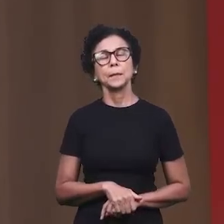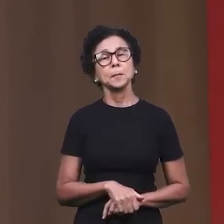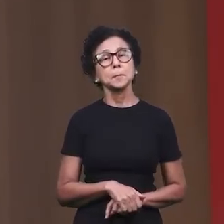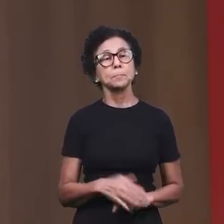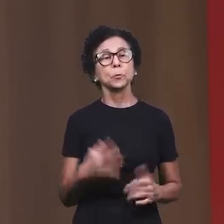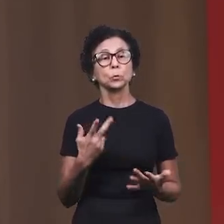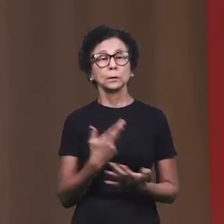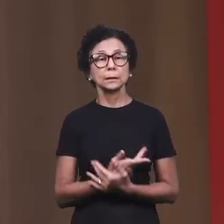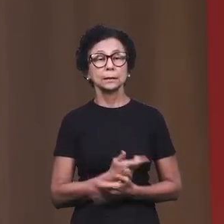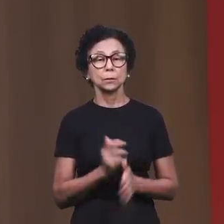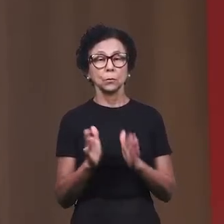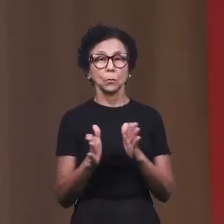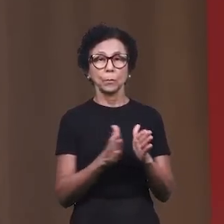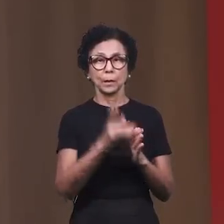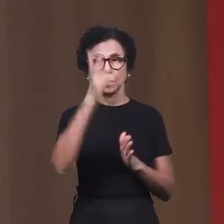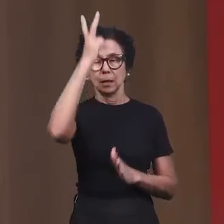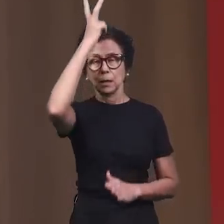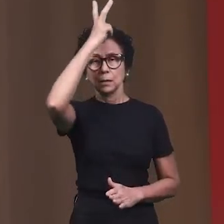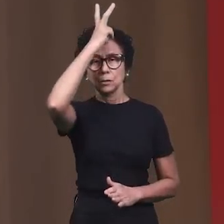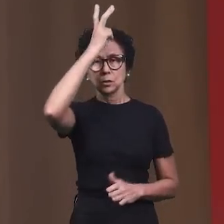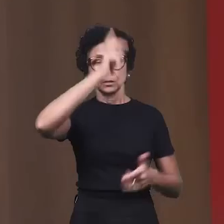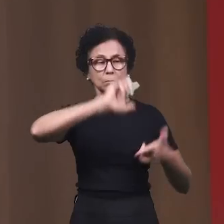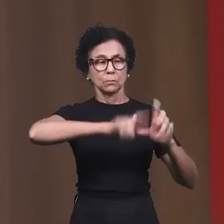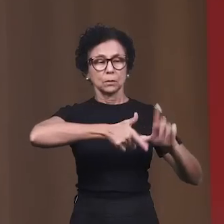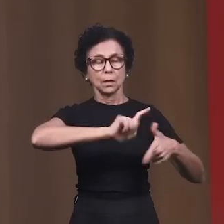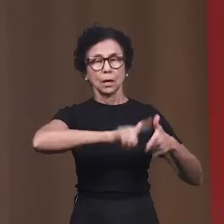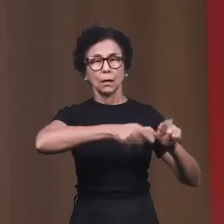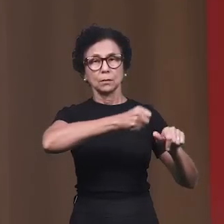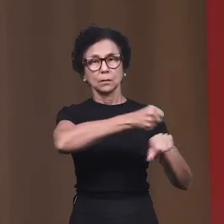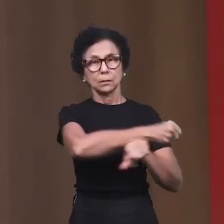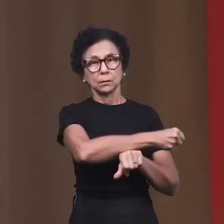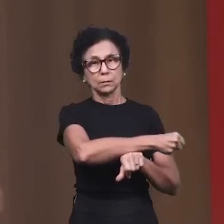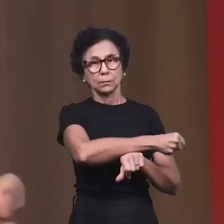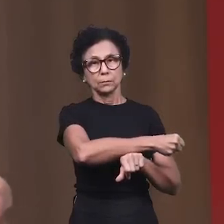do Egito, o Senhor agora